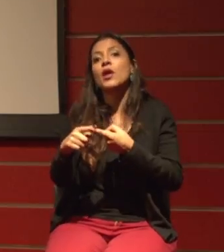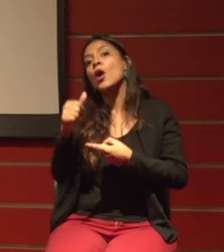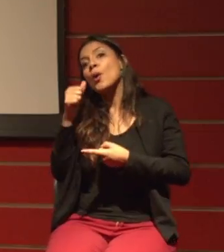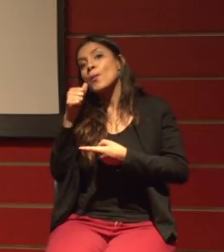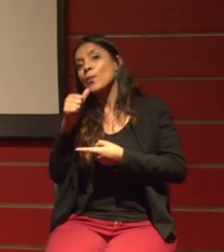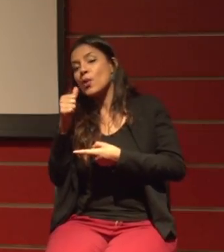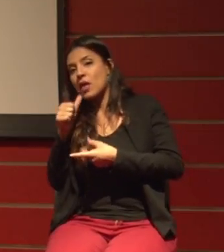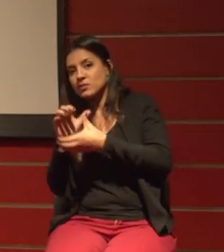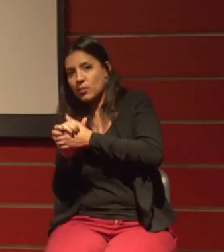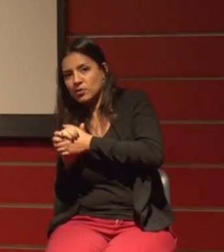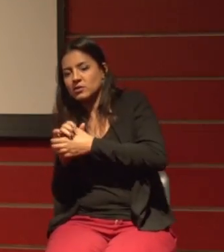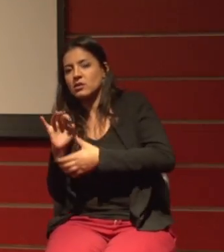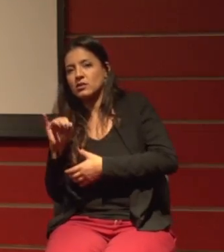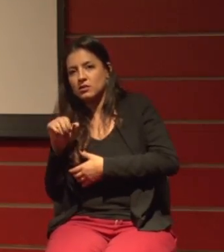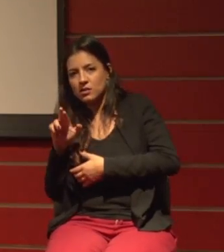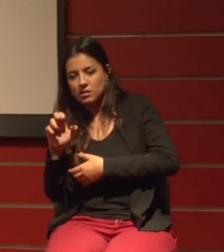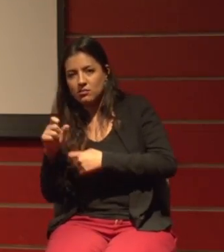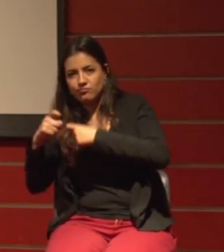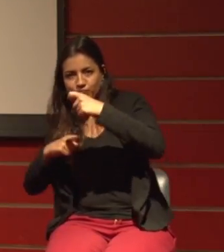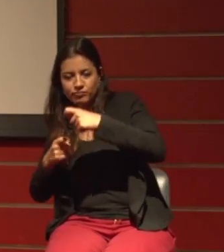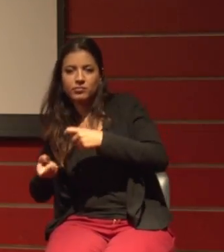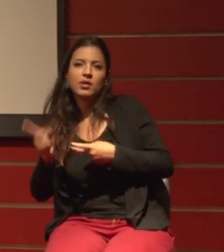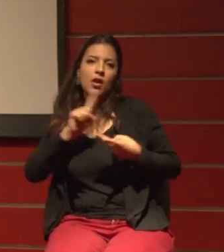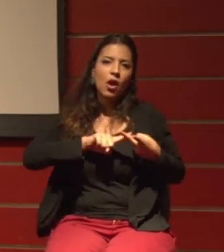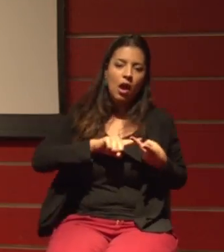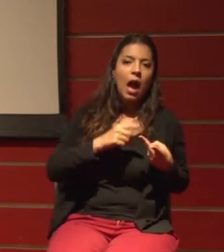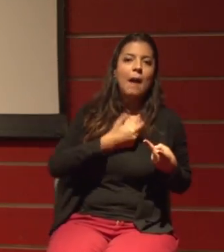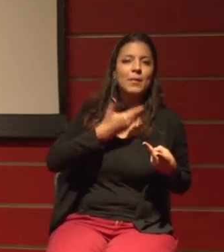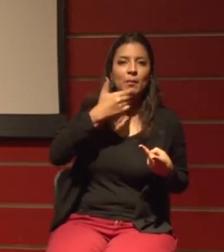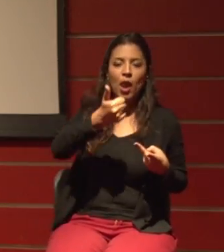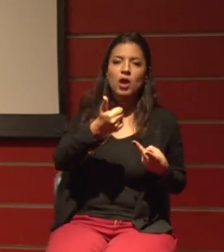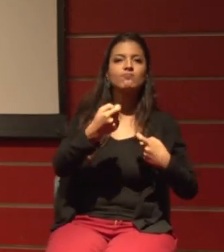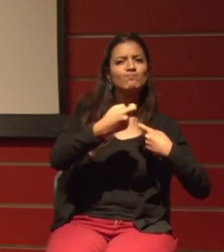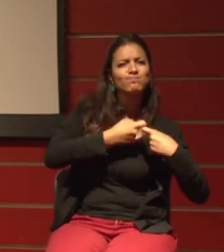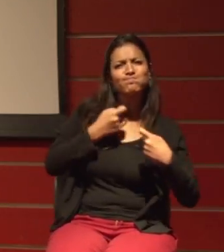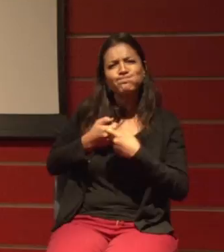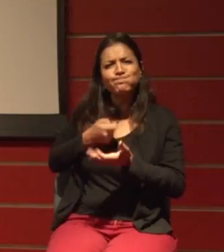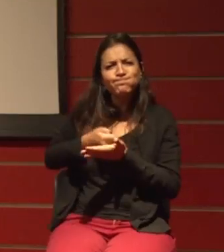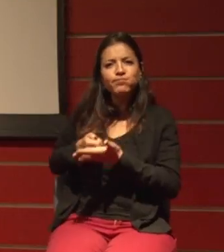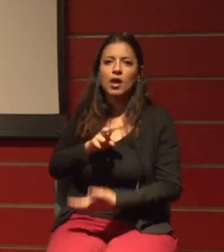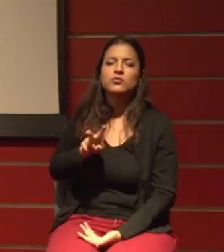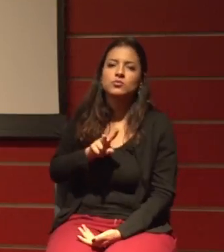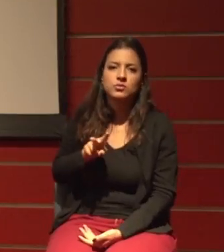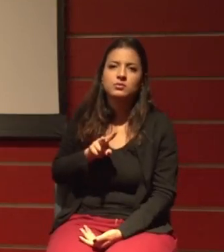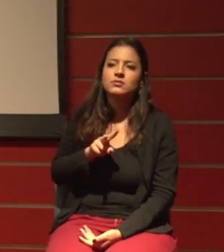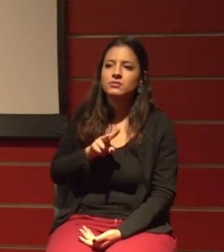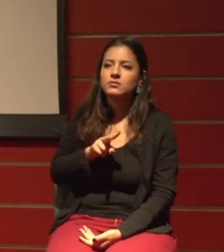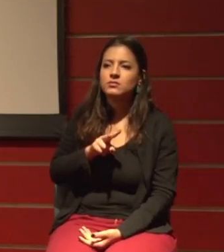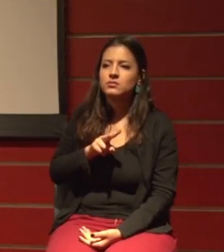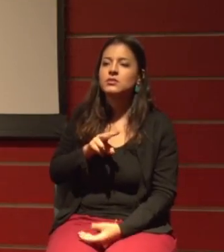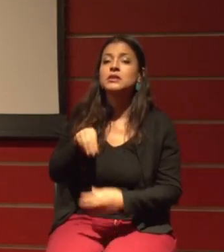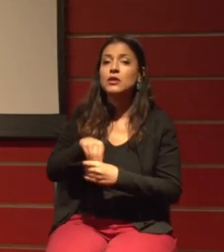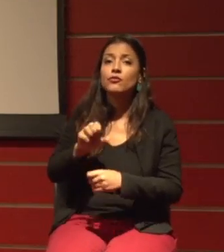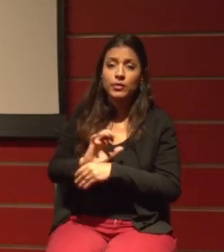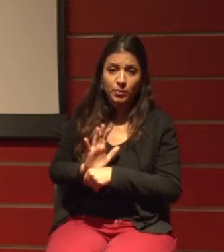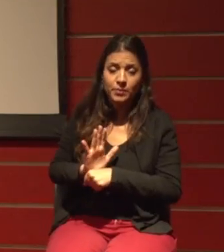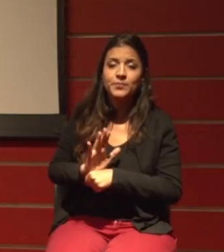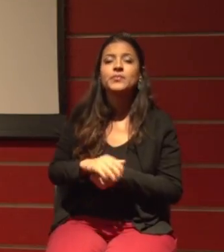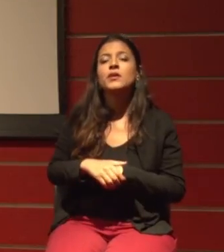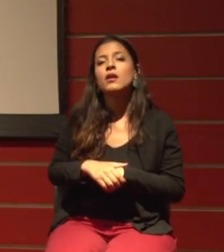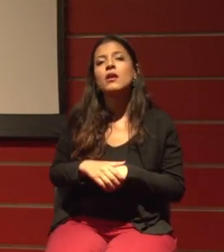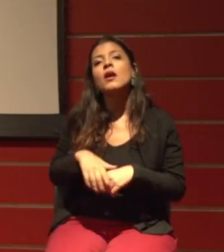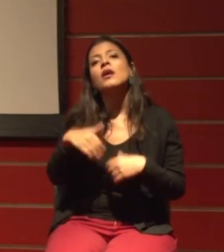Cherry a j naomie King outra a de seu melhor amigo Ester Gabrielle Union evidentemente nesse